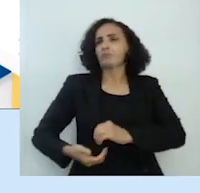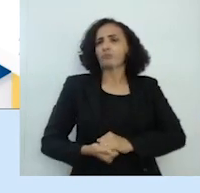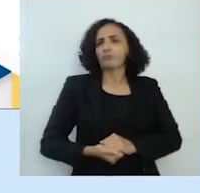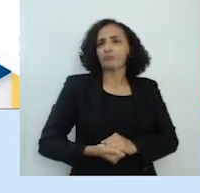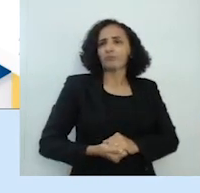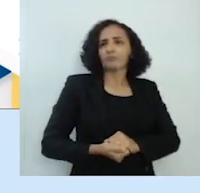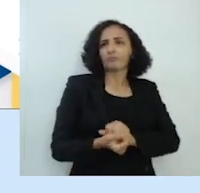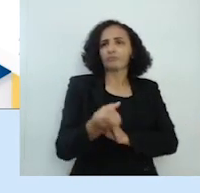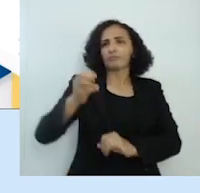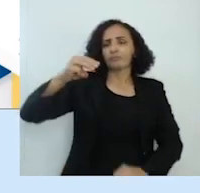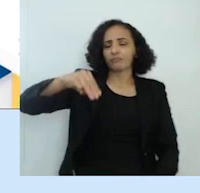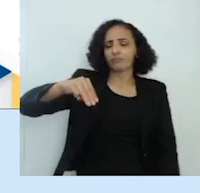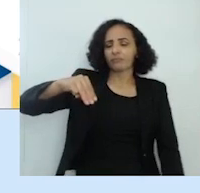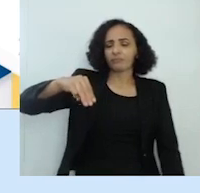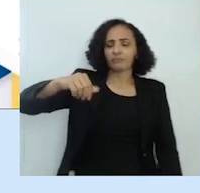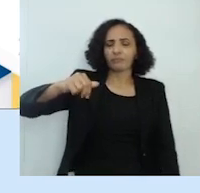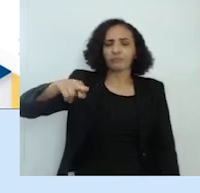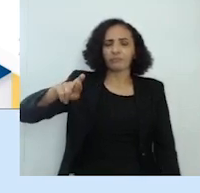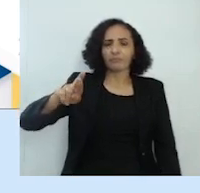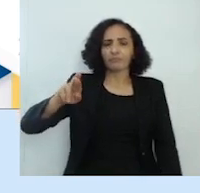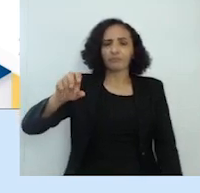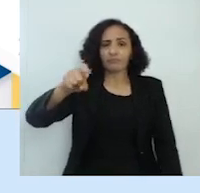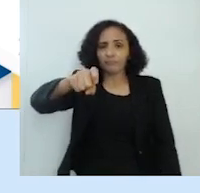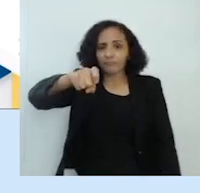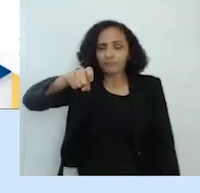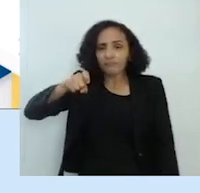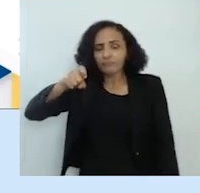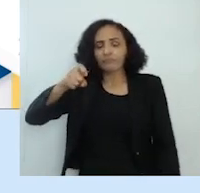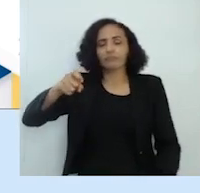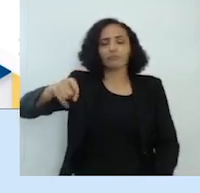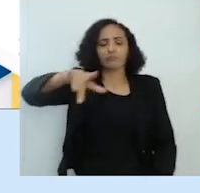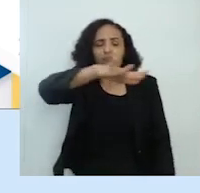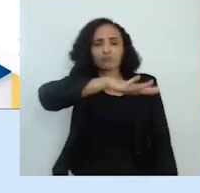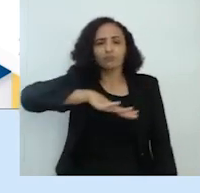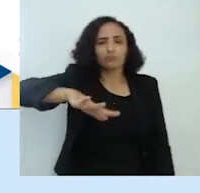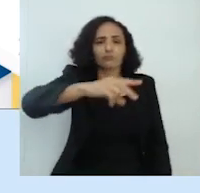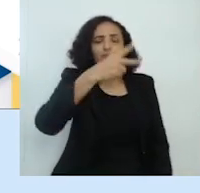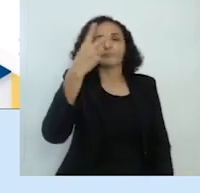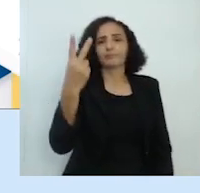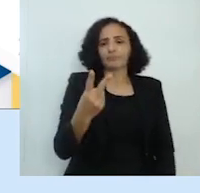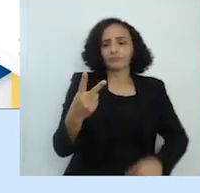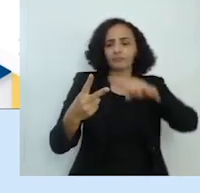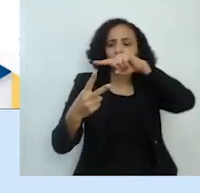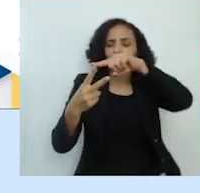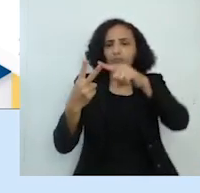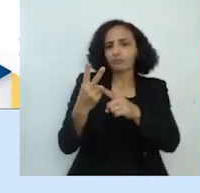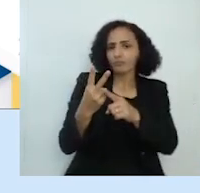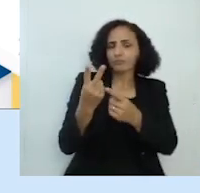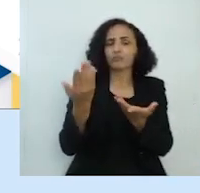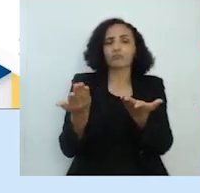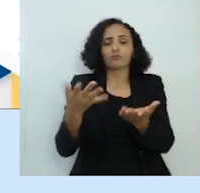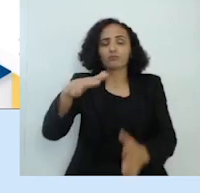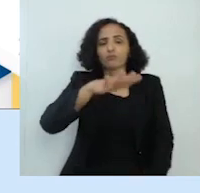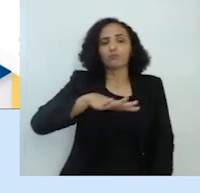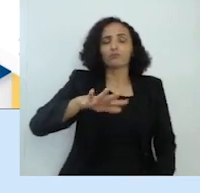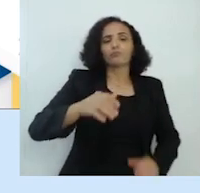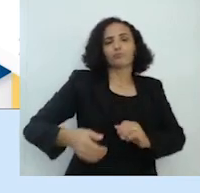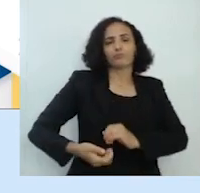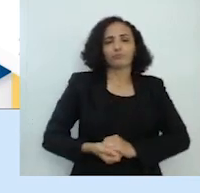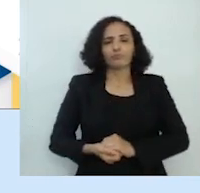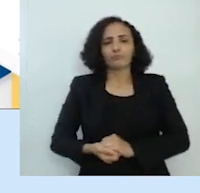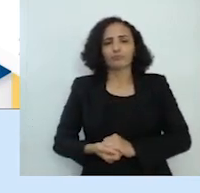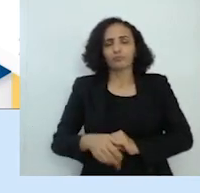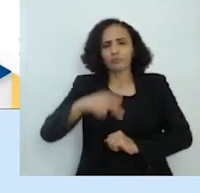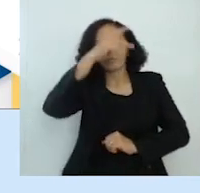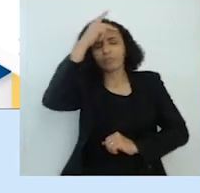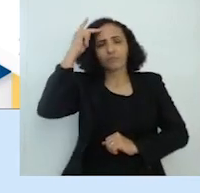Marx. Existem 2 grandes classes sociais no capitalismo, segundo Marx. Ele dizia que os que possuem